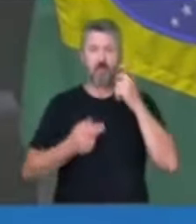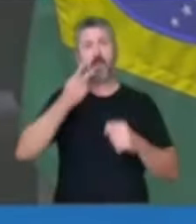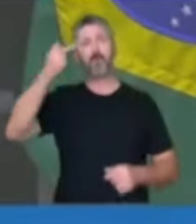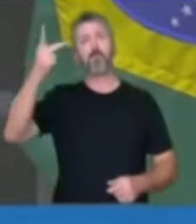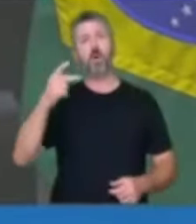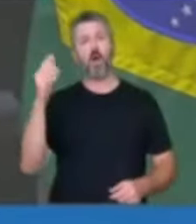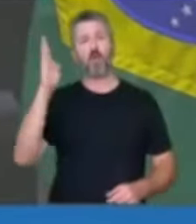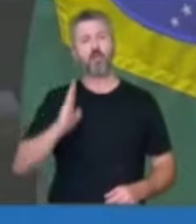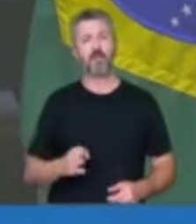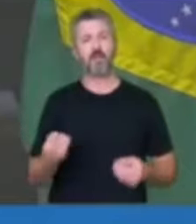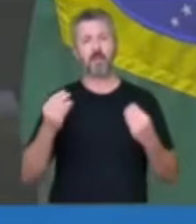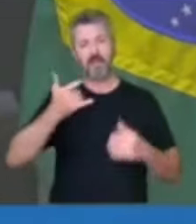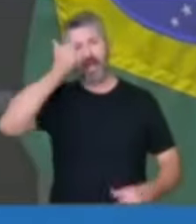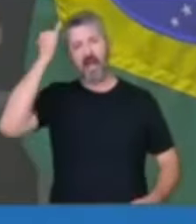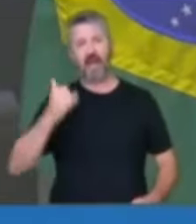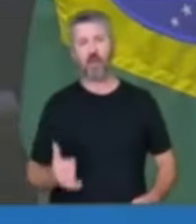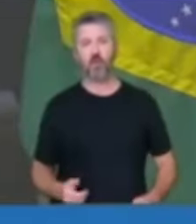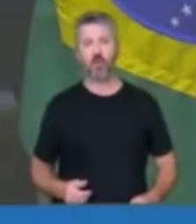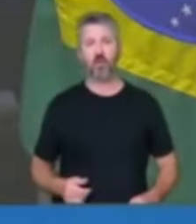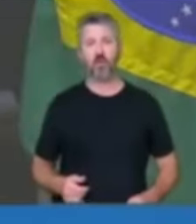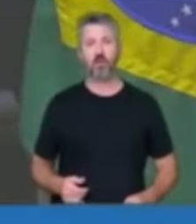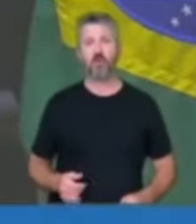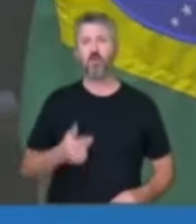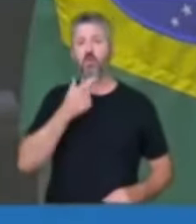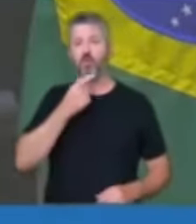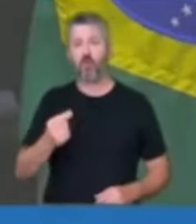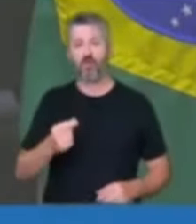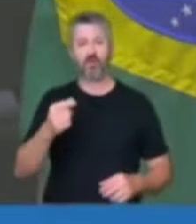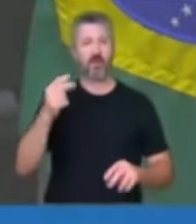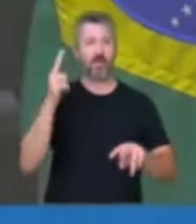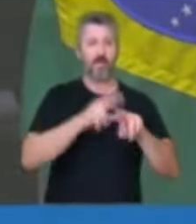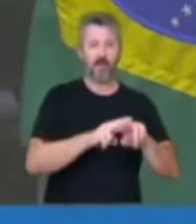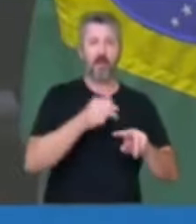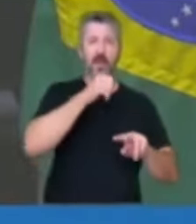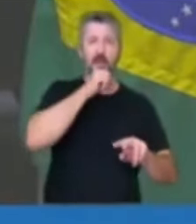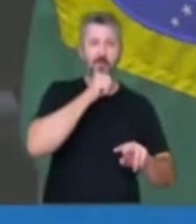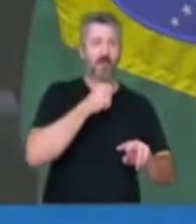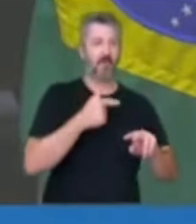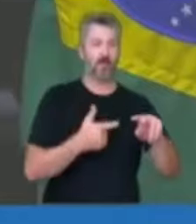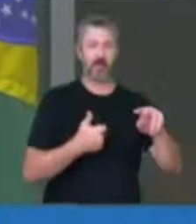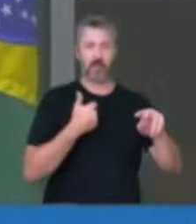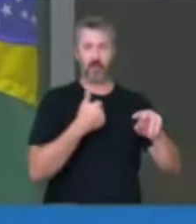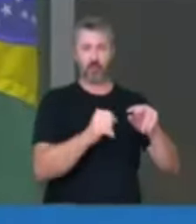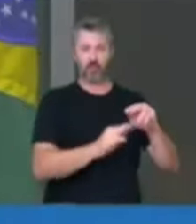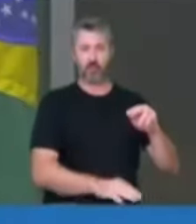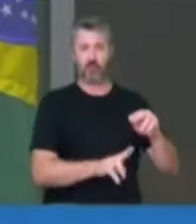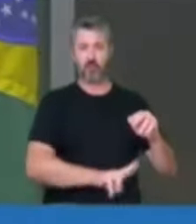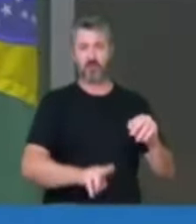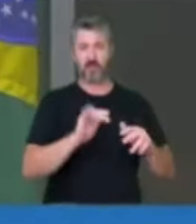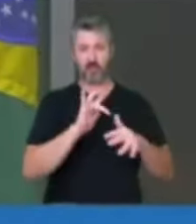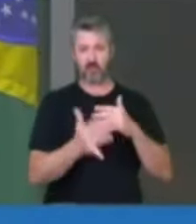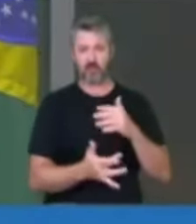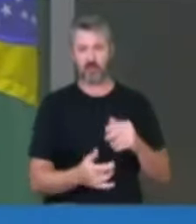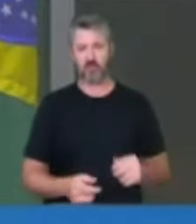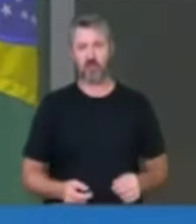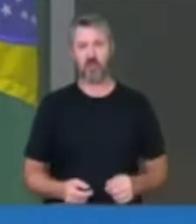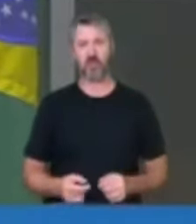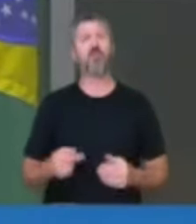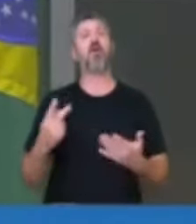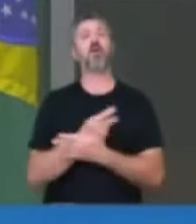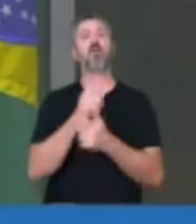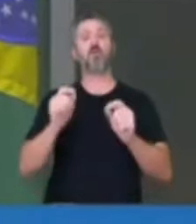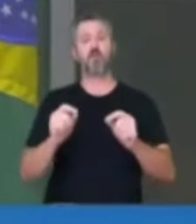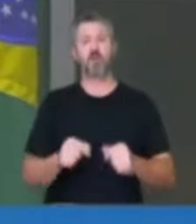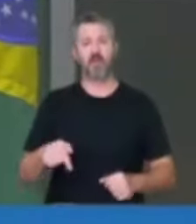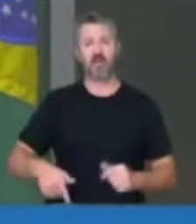que a gente tá vivendo o cara tá aprendendo a mãe de uma menor de idade se el usar a rede social onde é que a gente vai parar quando é que